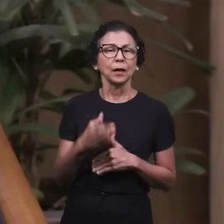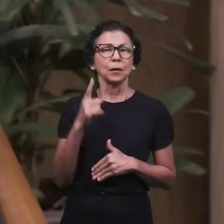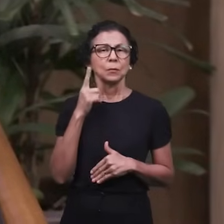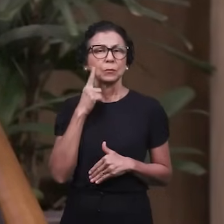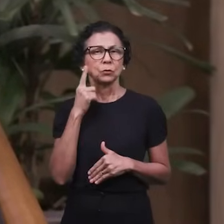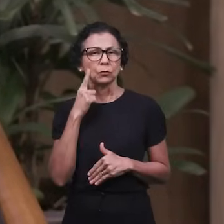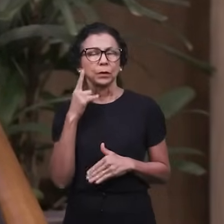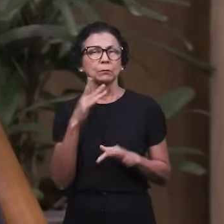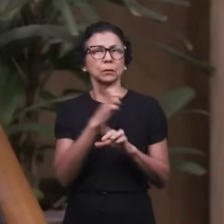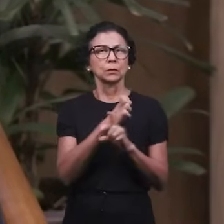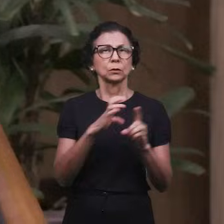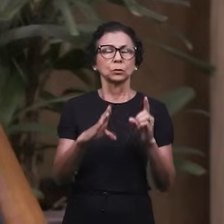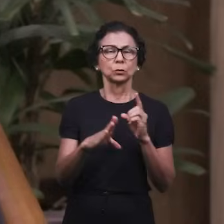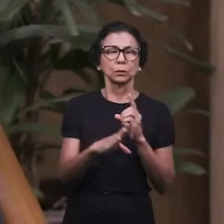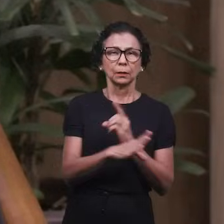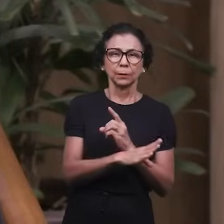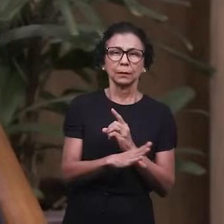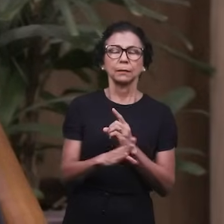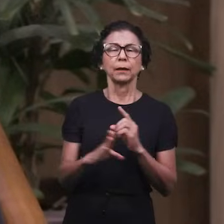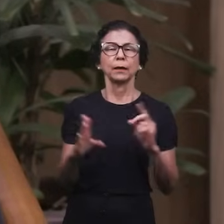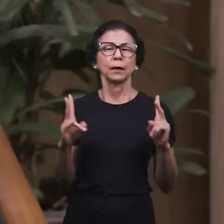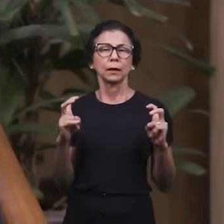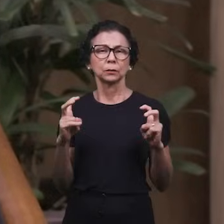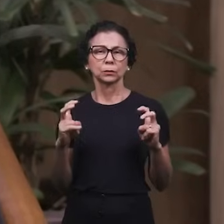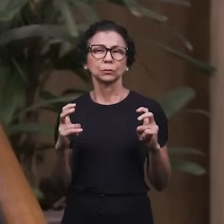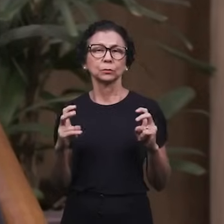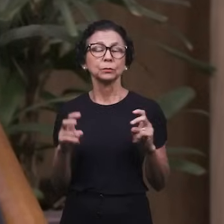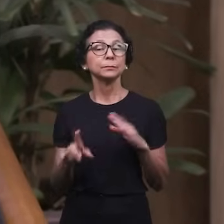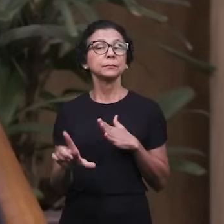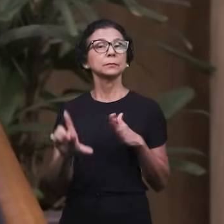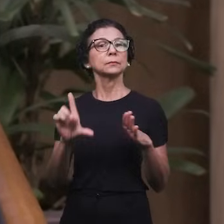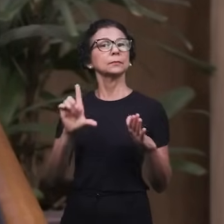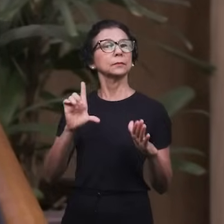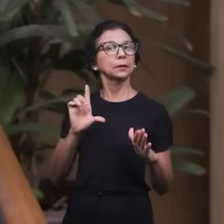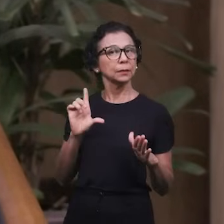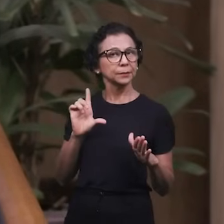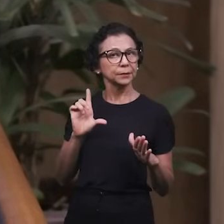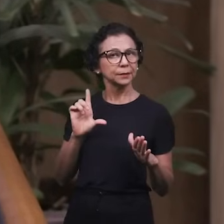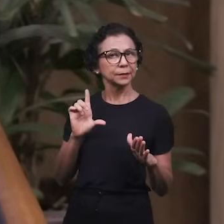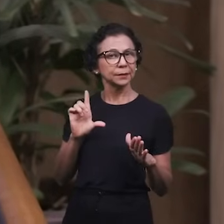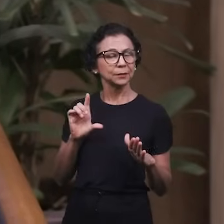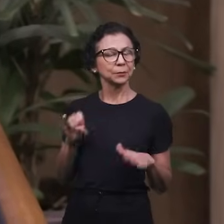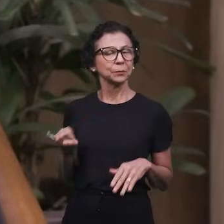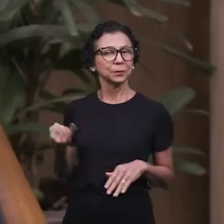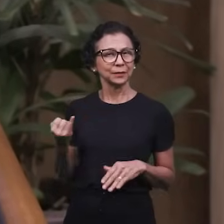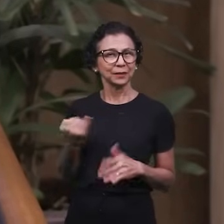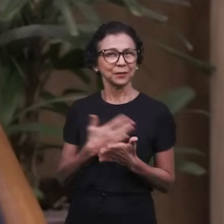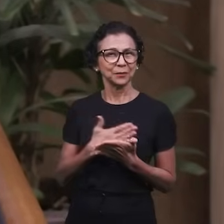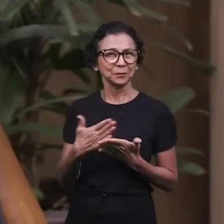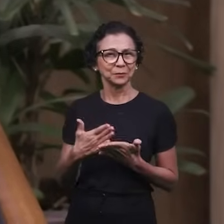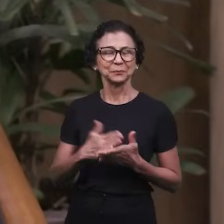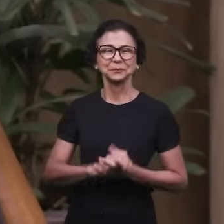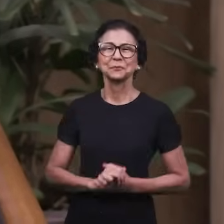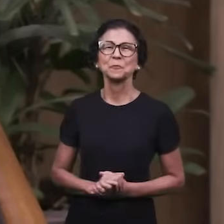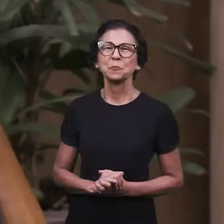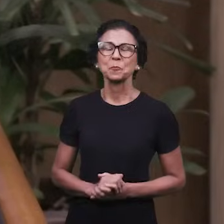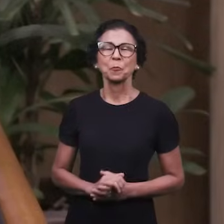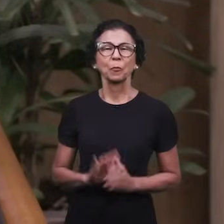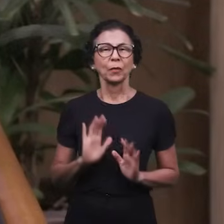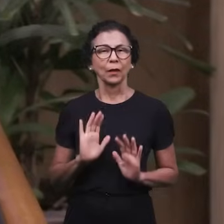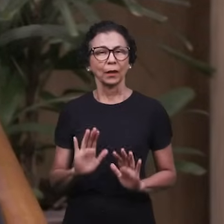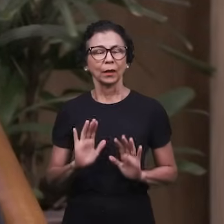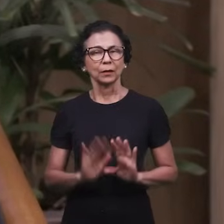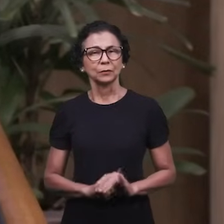bíblica dominical, do assunto que é o tema do programa de hoje. Antes disso, eu já vou começar fazendo aqui